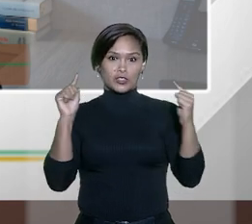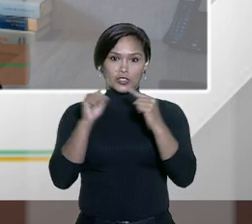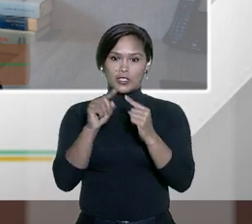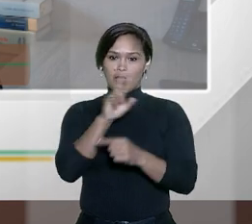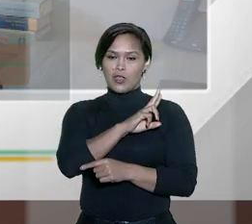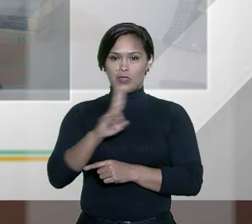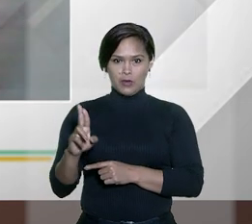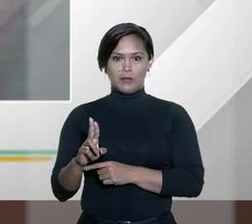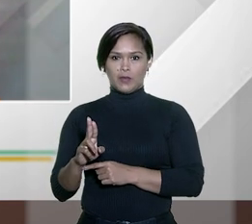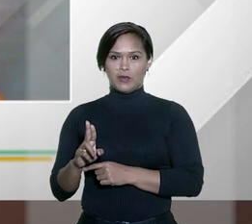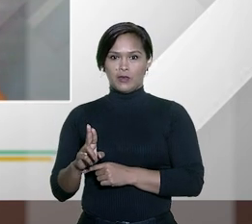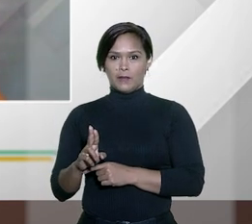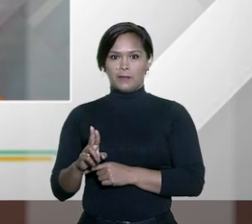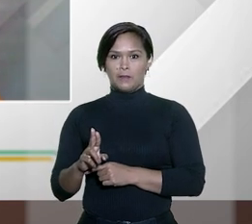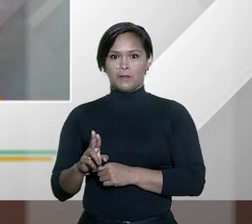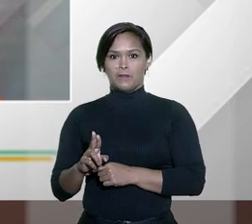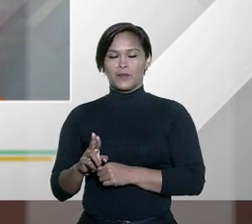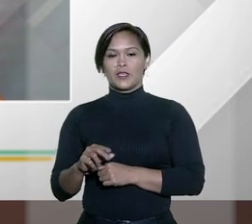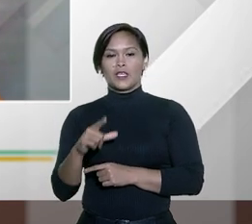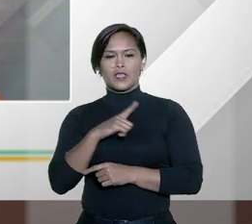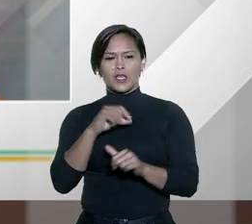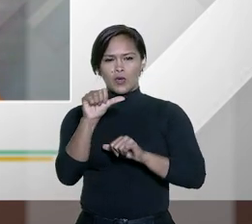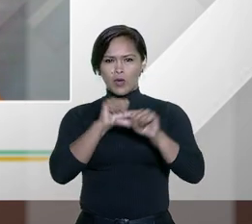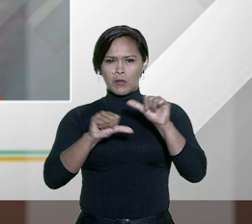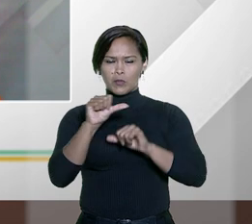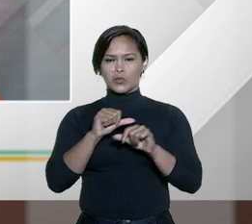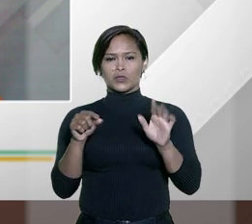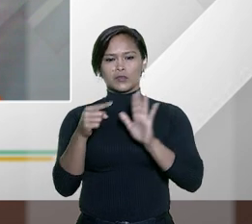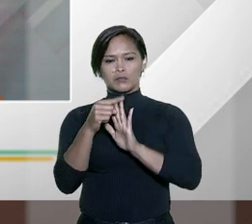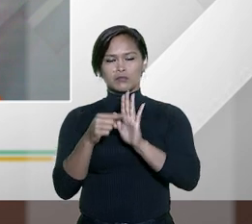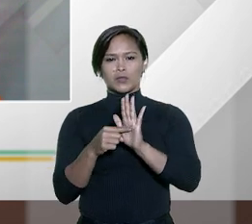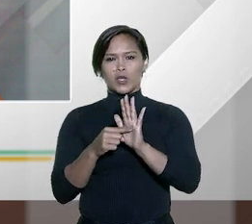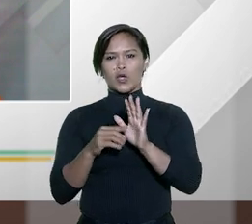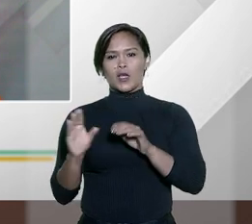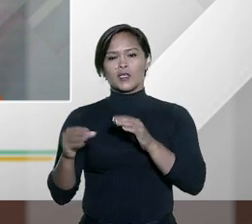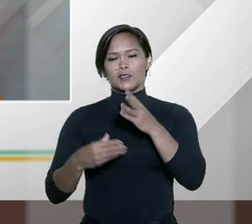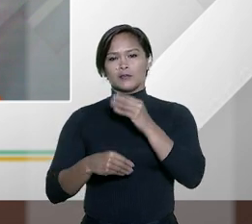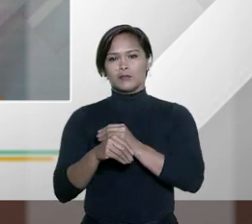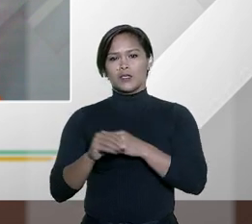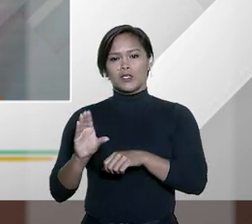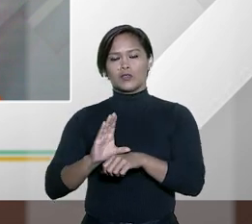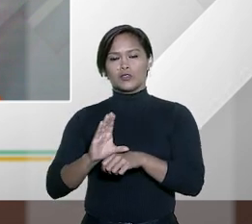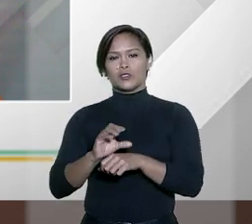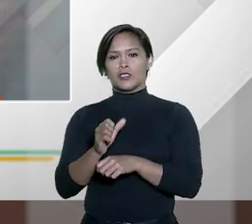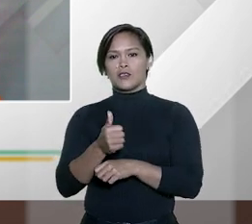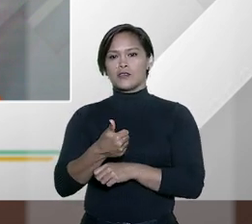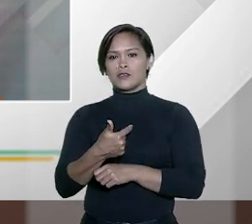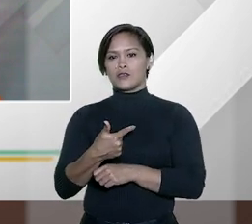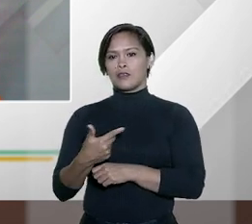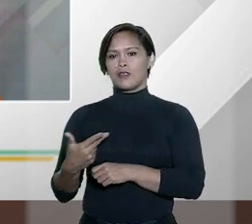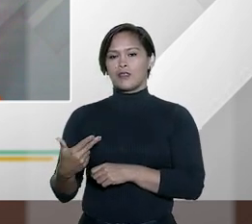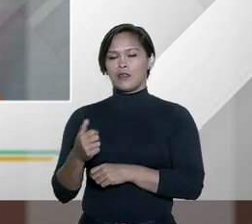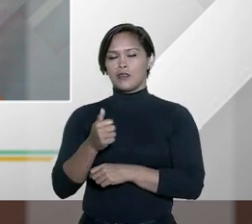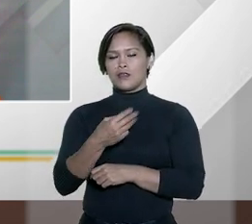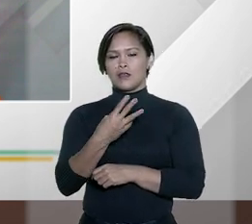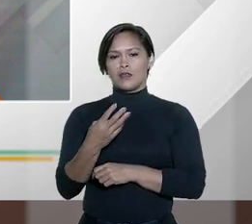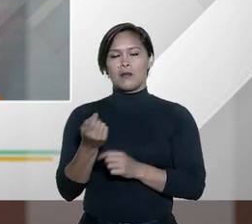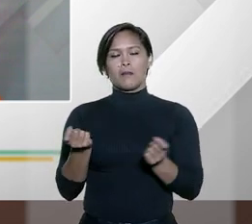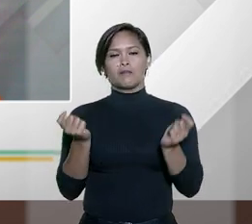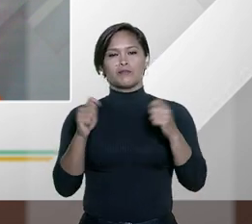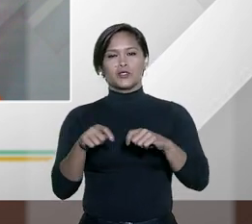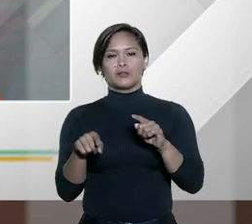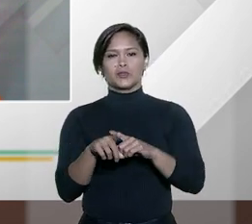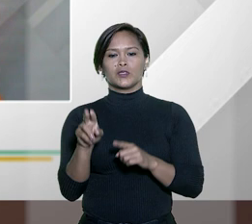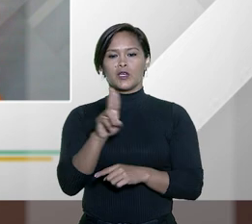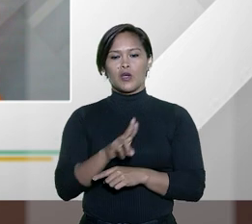diretamente em seu nome. E mais uma mudança trazida com as emendas constitucionais 113 e 114 trata de